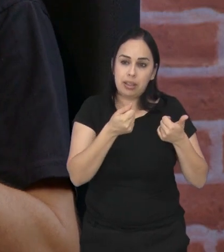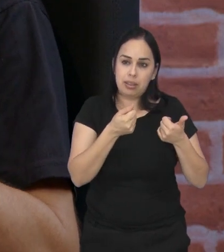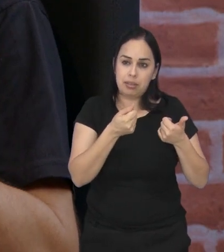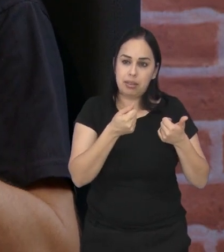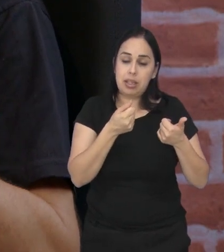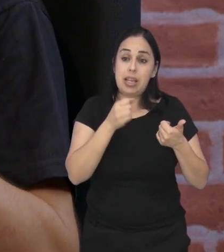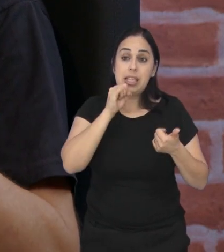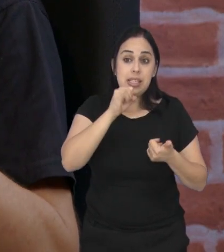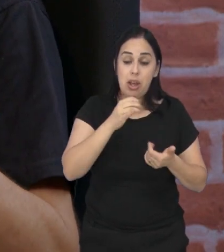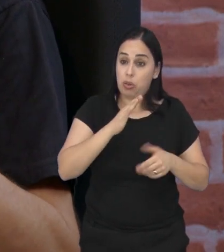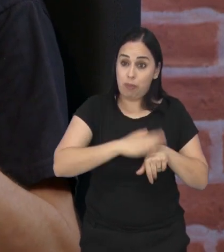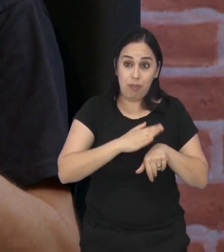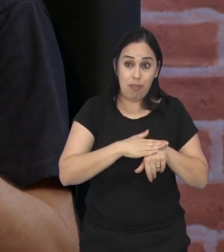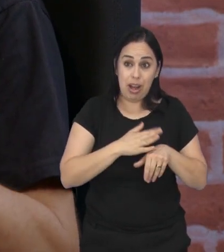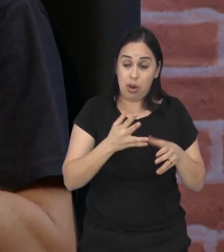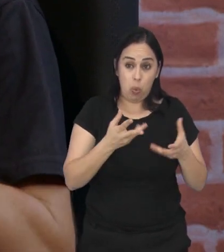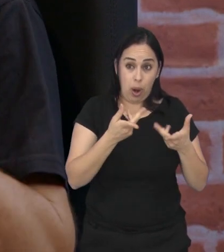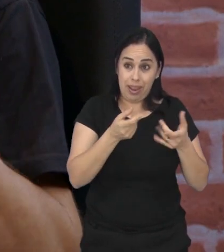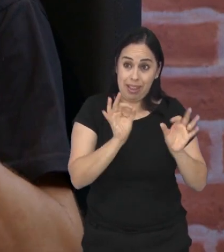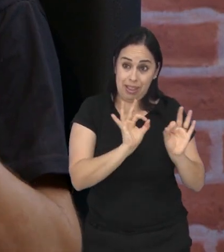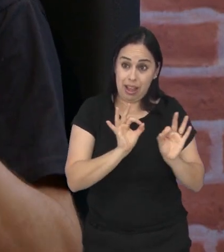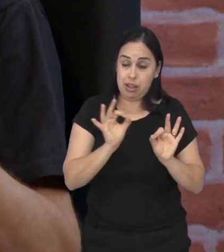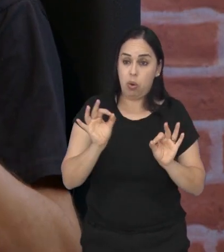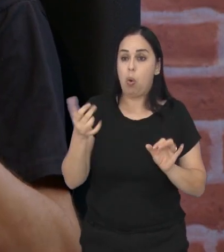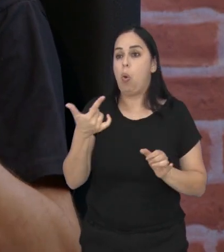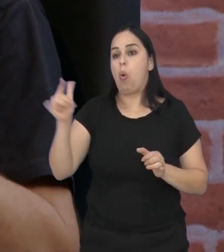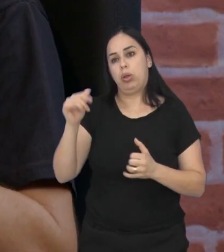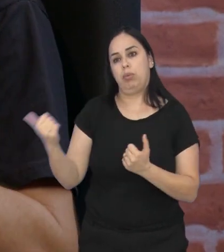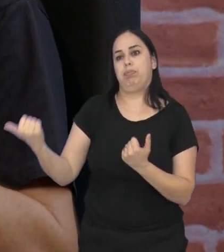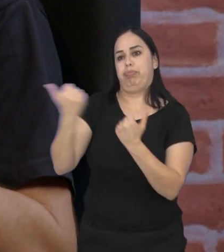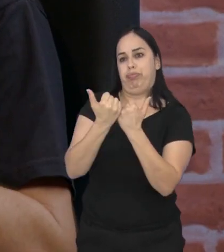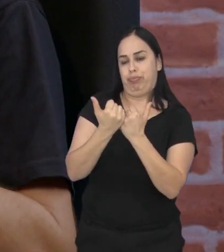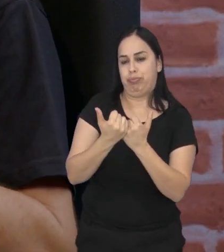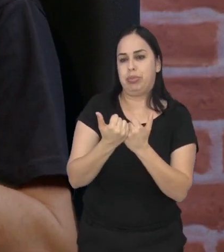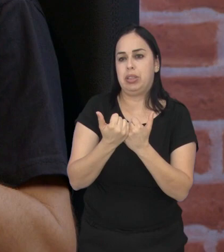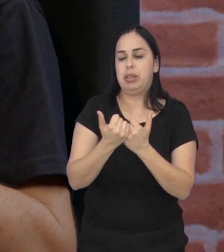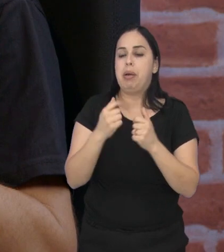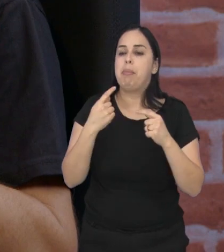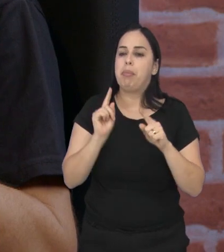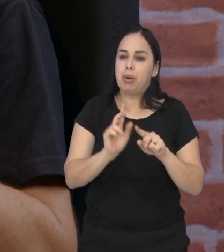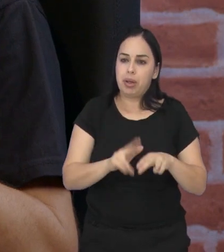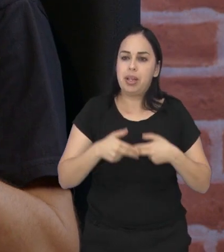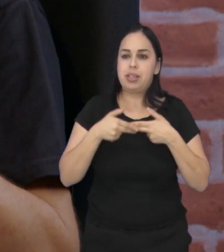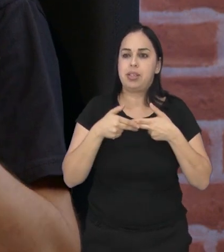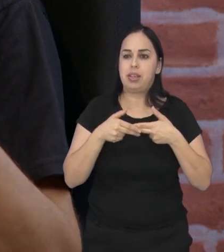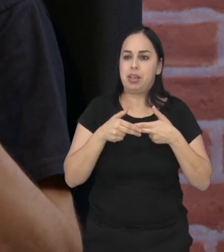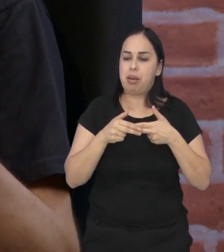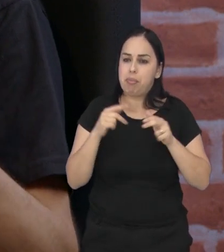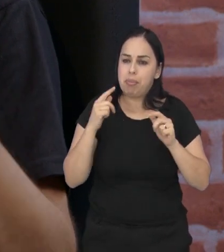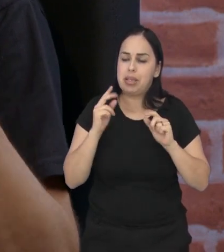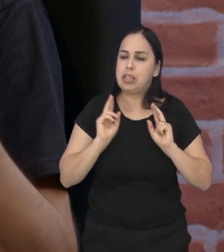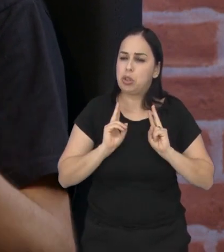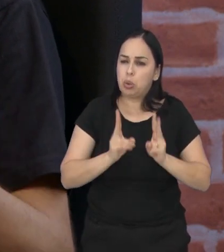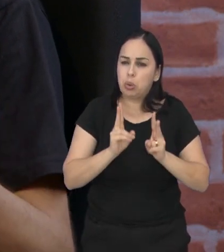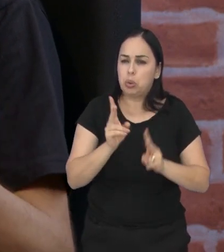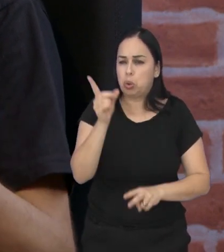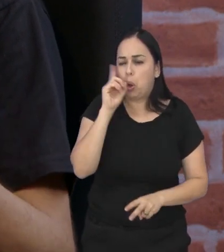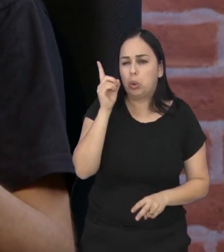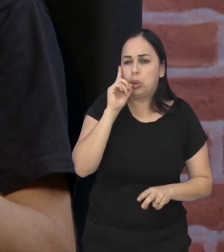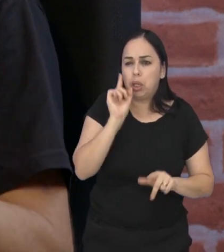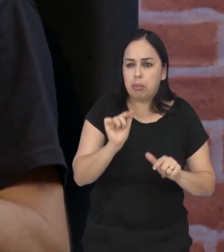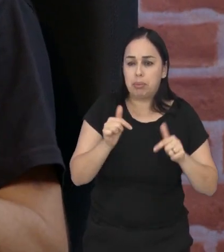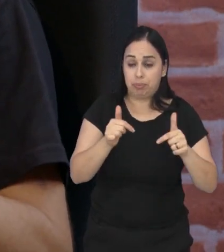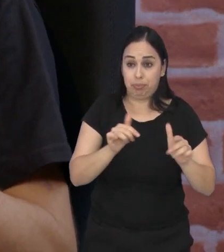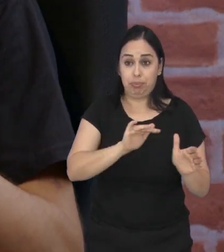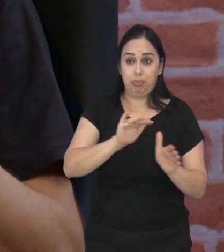vem e coloca. Então a minha margem é o concorrente. Vamos pensar assim, eu preciso trabalhar para superar a minha entrega todo dia.